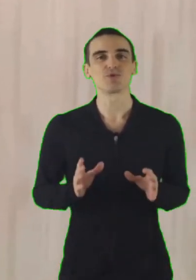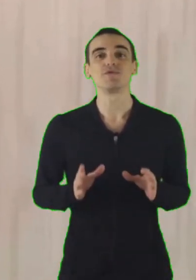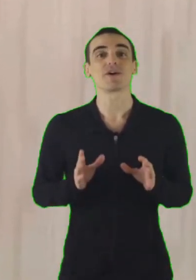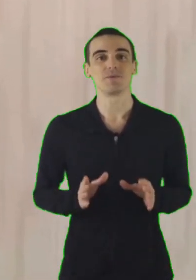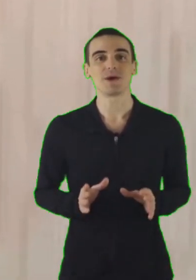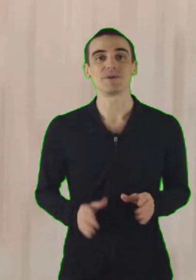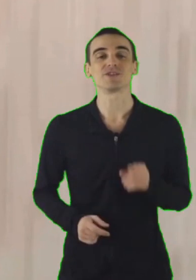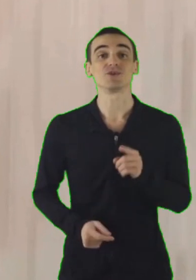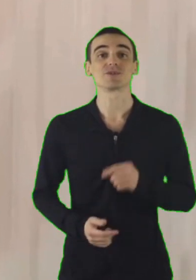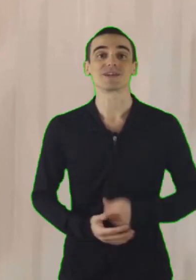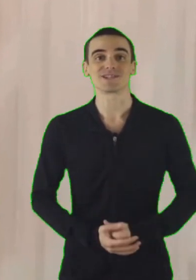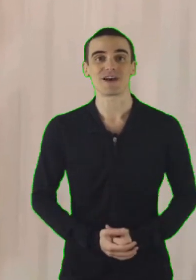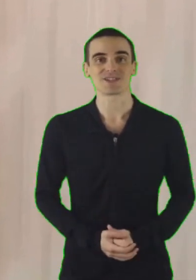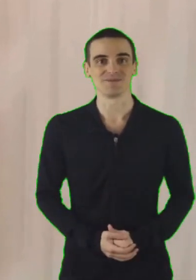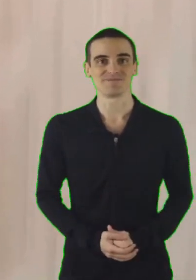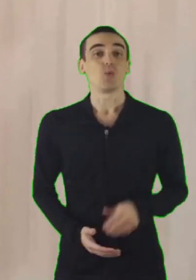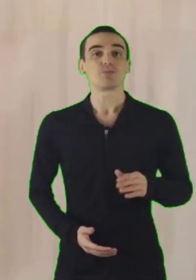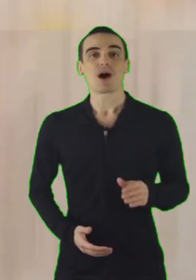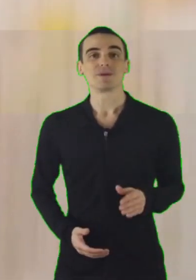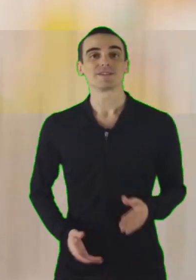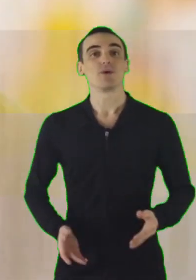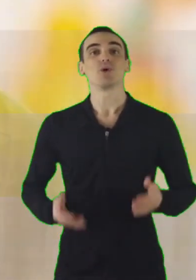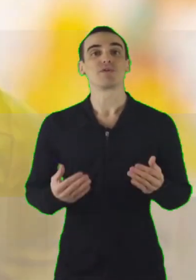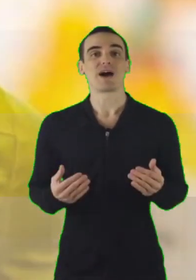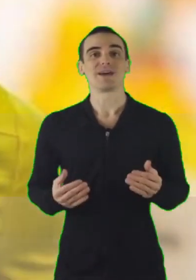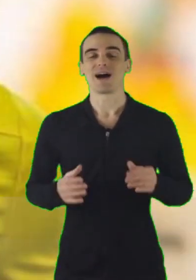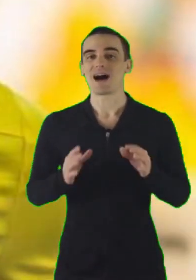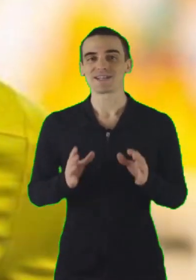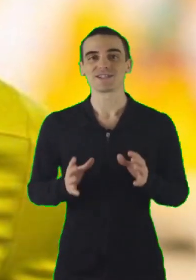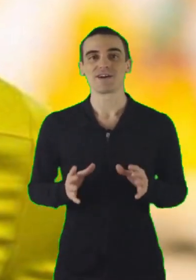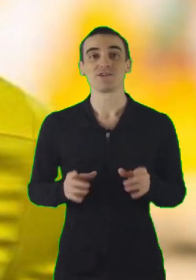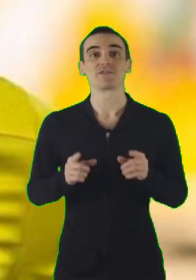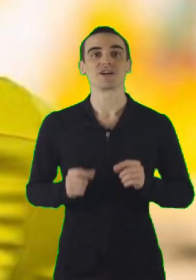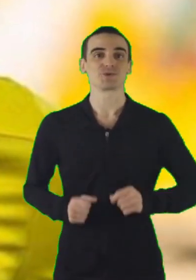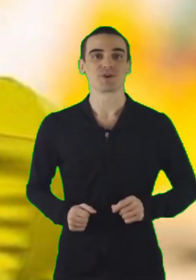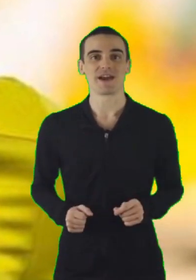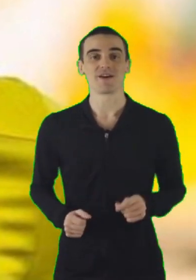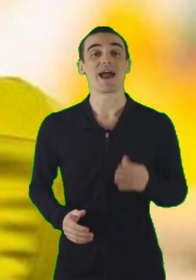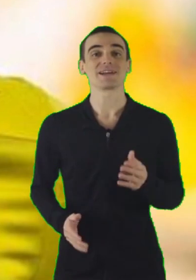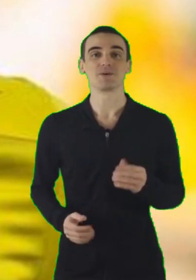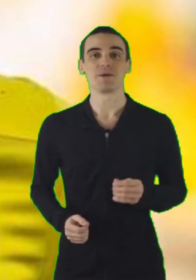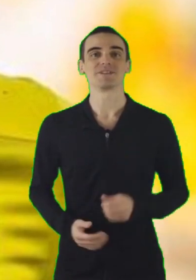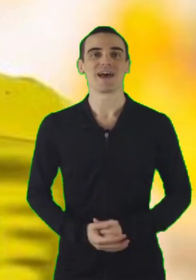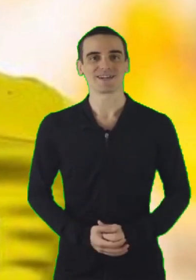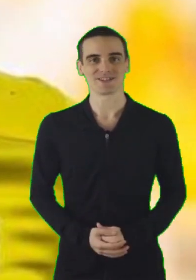opinião, Gilberto é um bom nome para o ataque do time azul celeste ou não? Deixe sua opinião nos comentários.